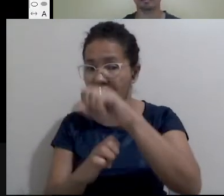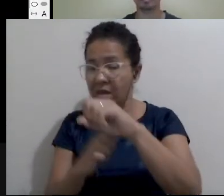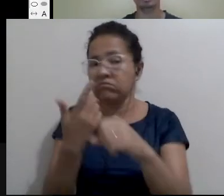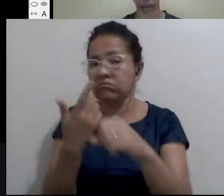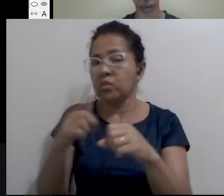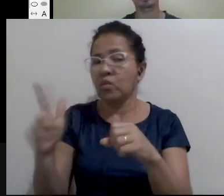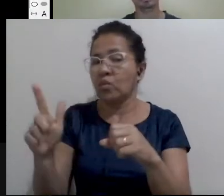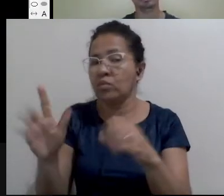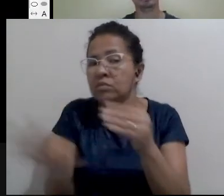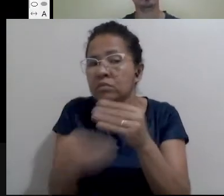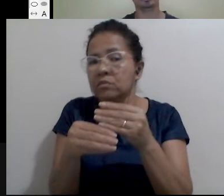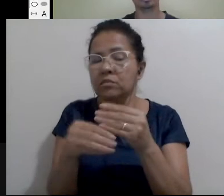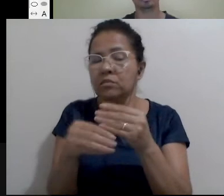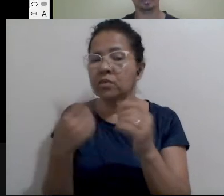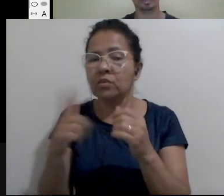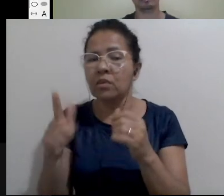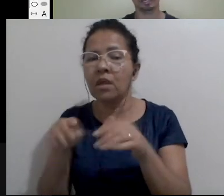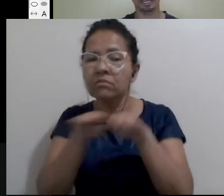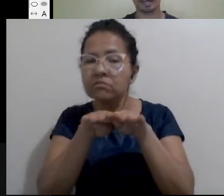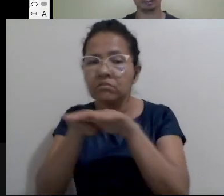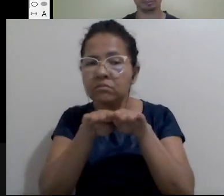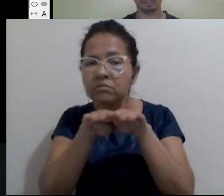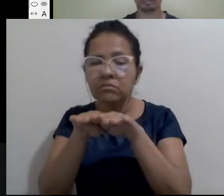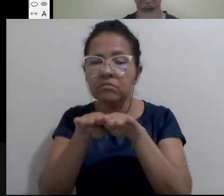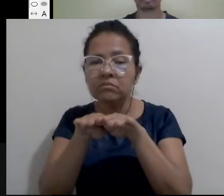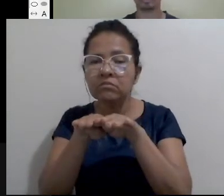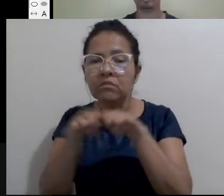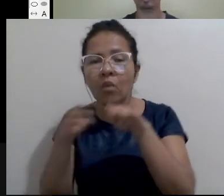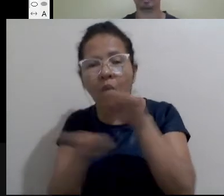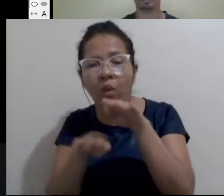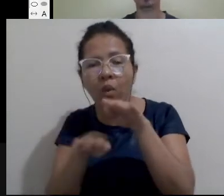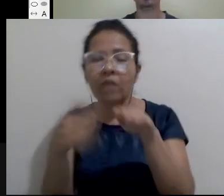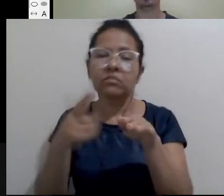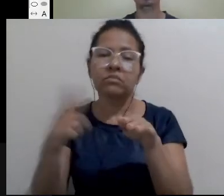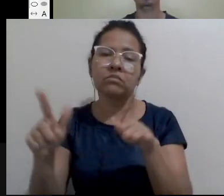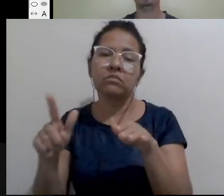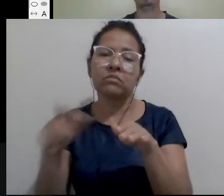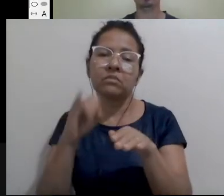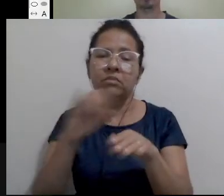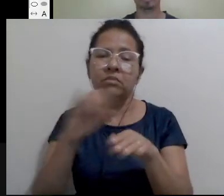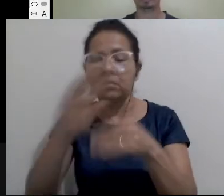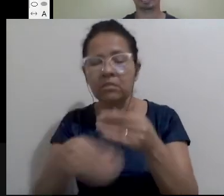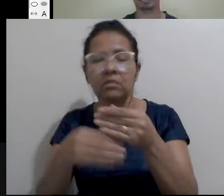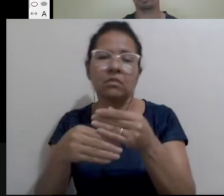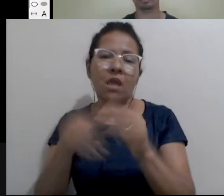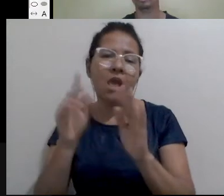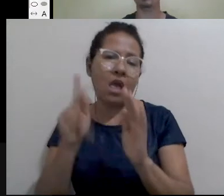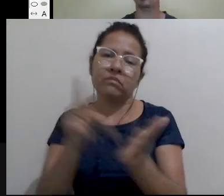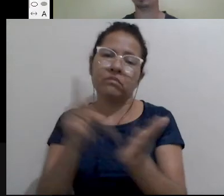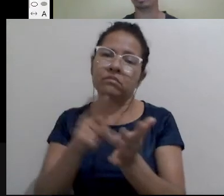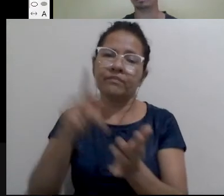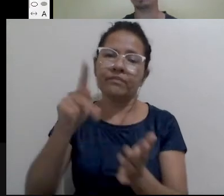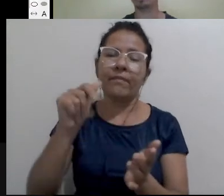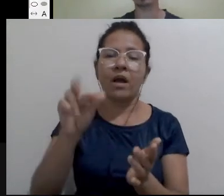tá bem? E mesmo eles não estando emparelhados, porque eles não são diamagnéticos, e sim esse composto é paramagnético,